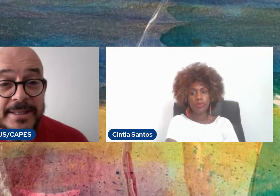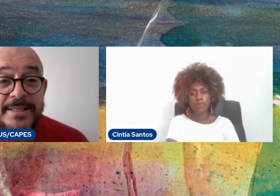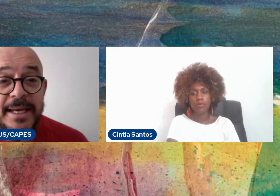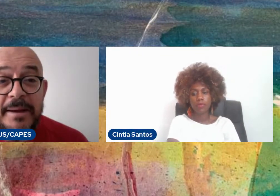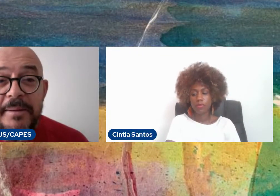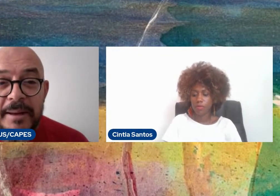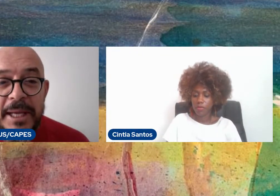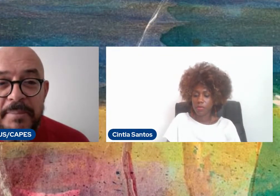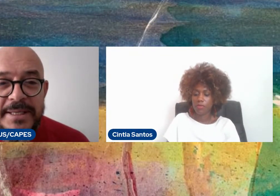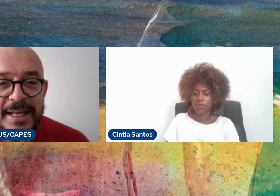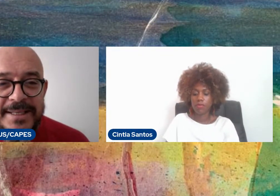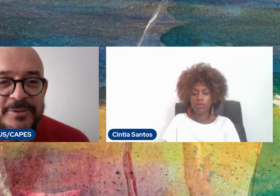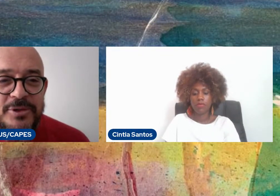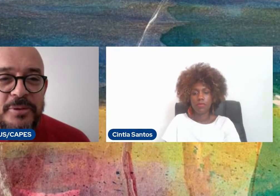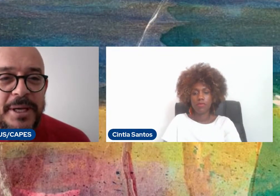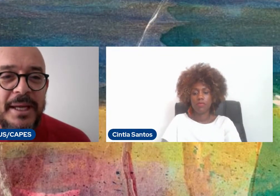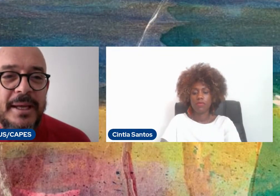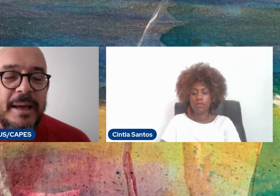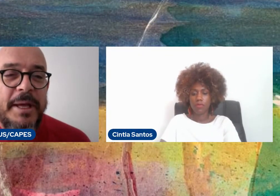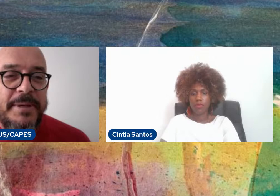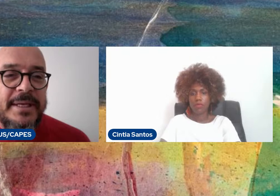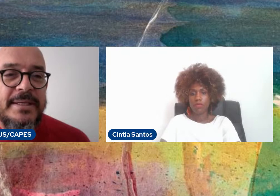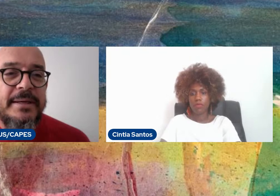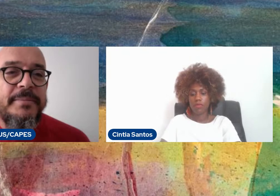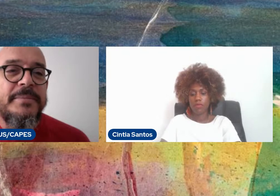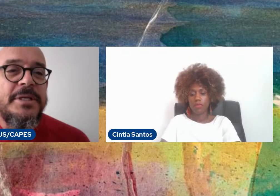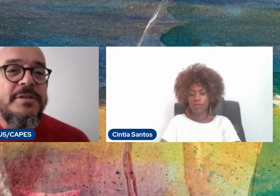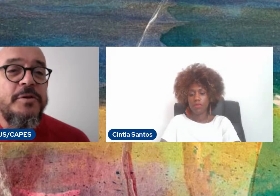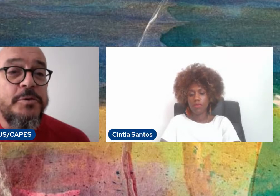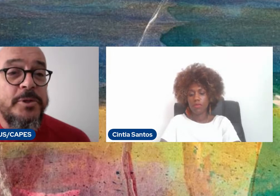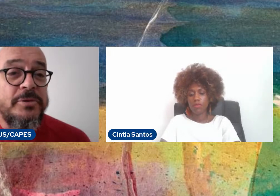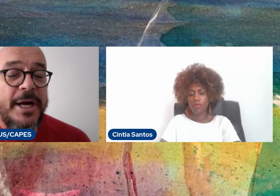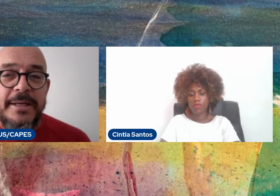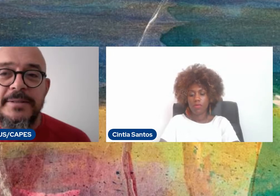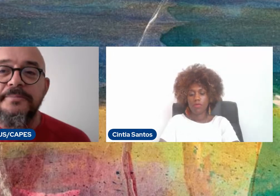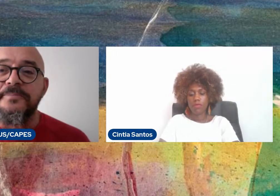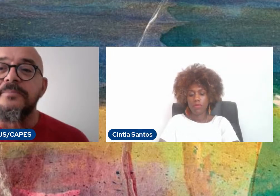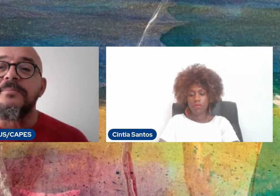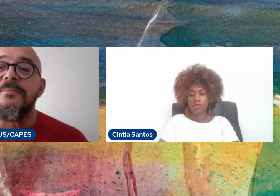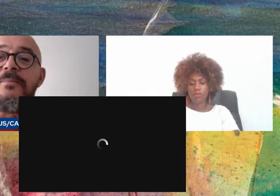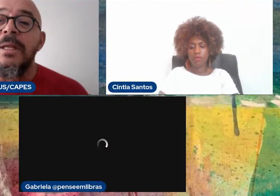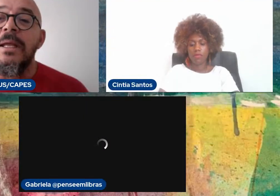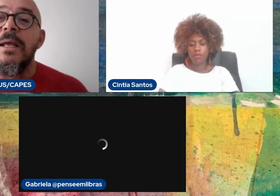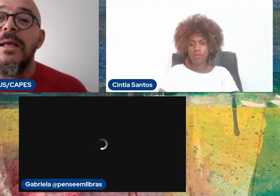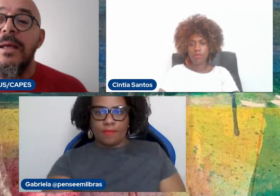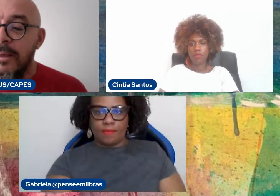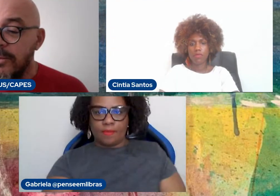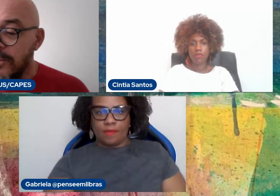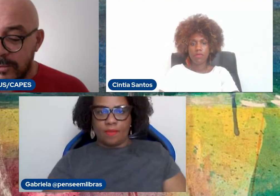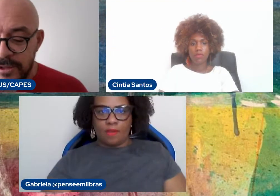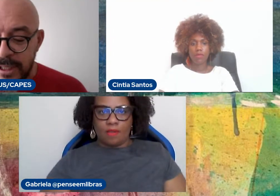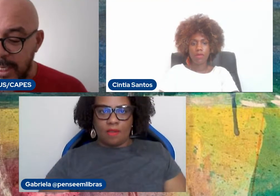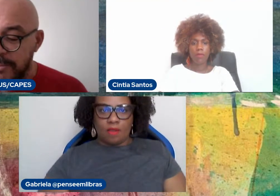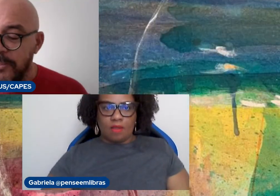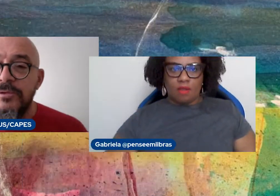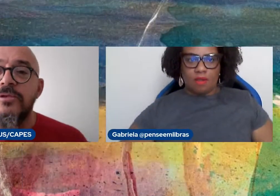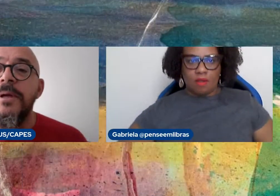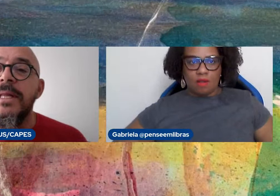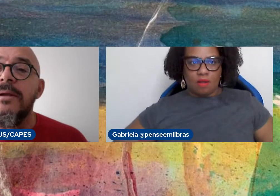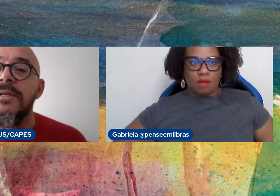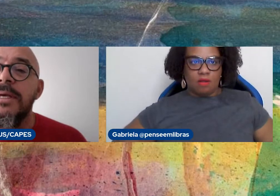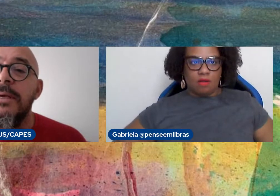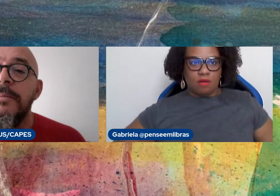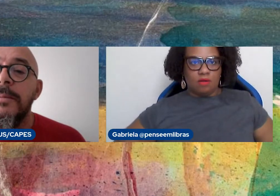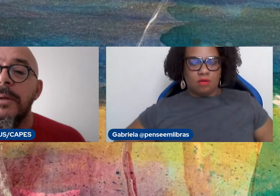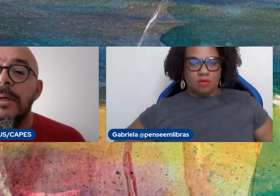Então, essa seria a minha apresentação sobre a minha pesquisa de desvios posturais. Eu não consegui ler muitos